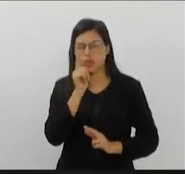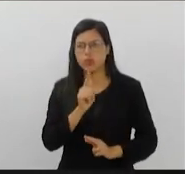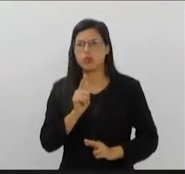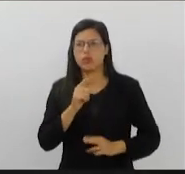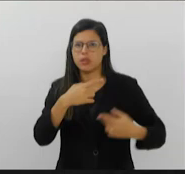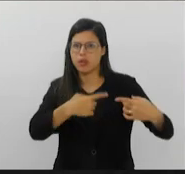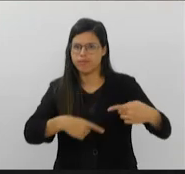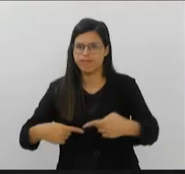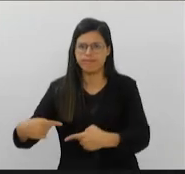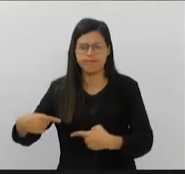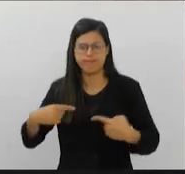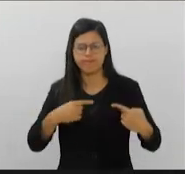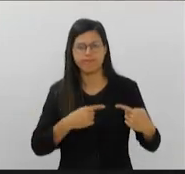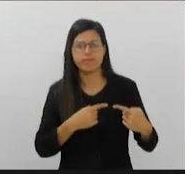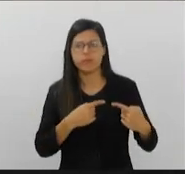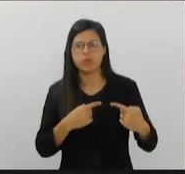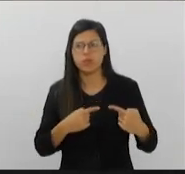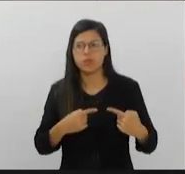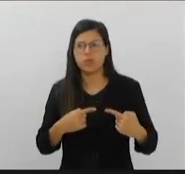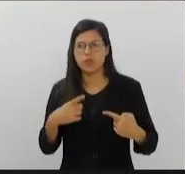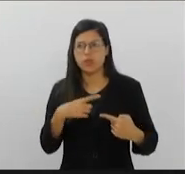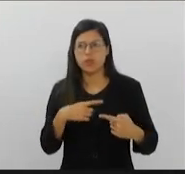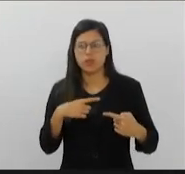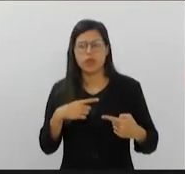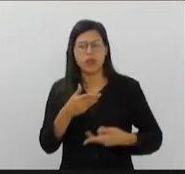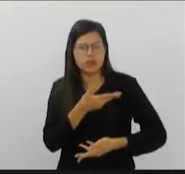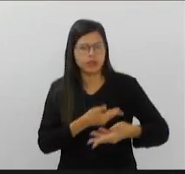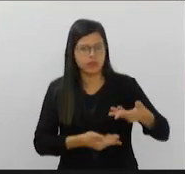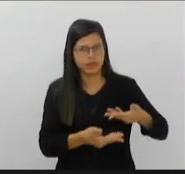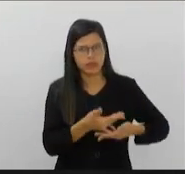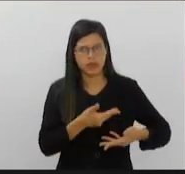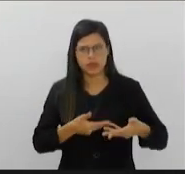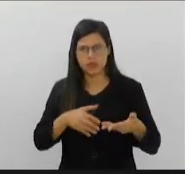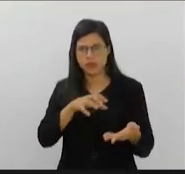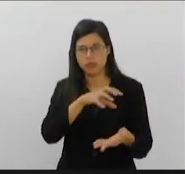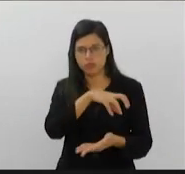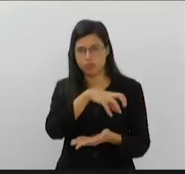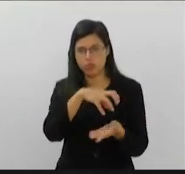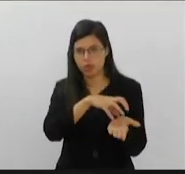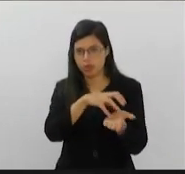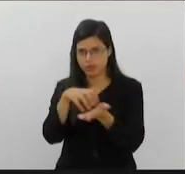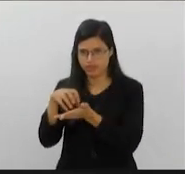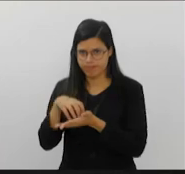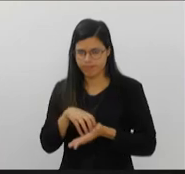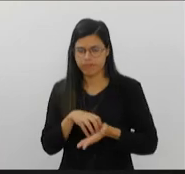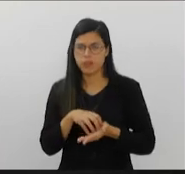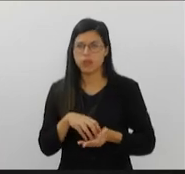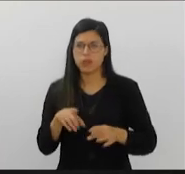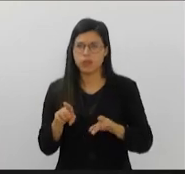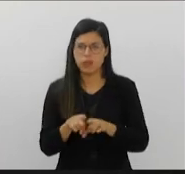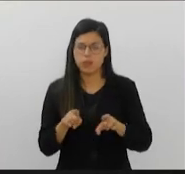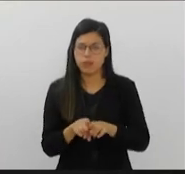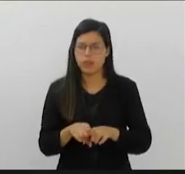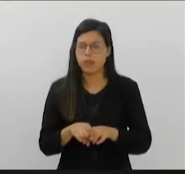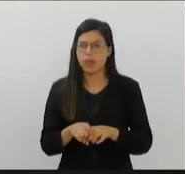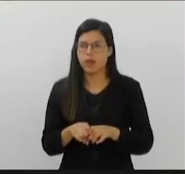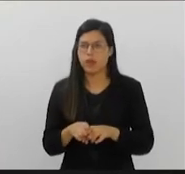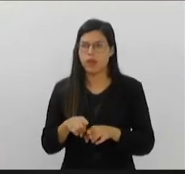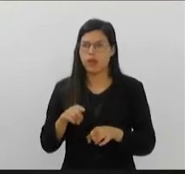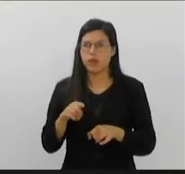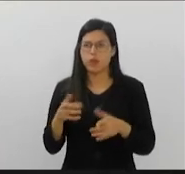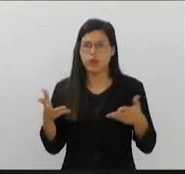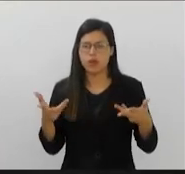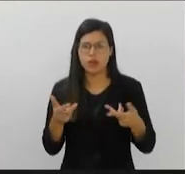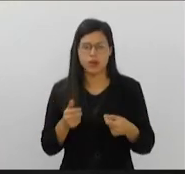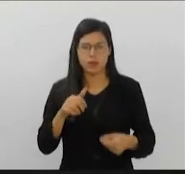como nunca e que a gente tenha esse diálogo regional muito fortalecido, mas também que a gente tenha um incrível Y20 na